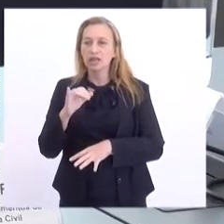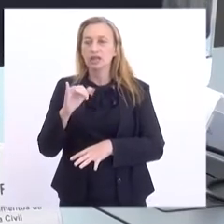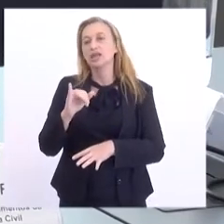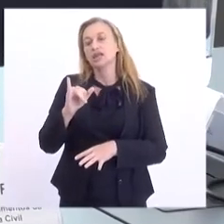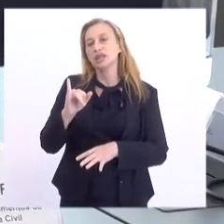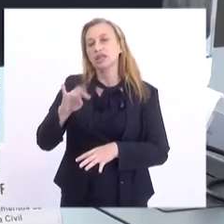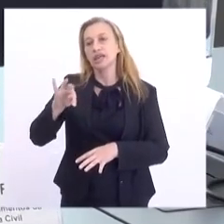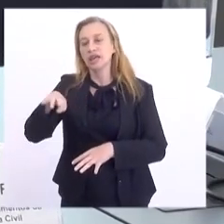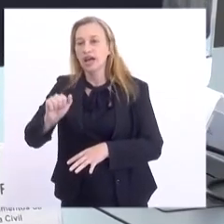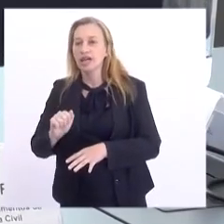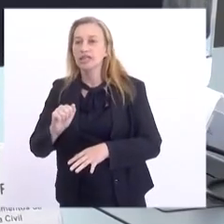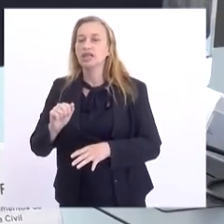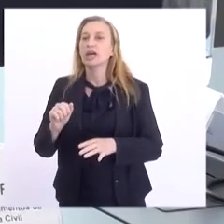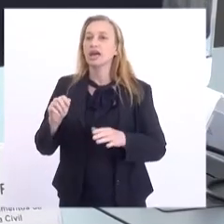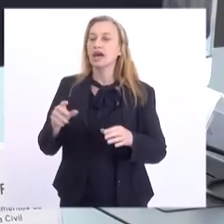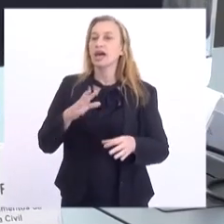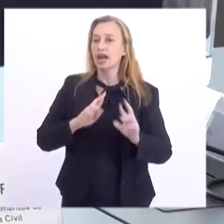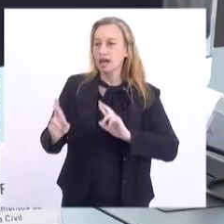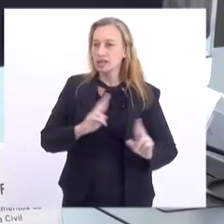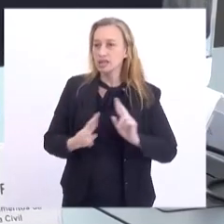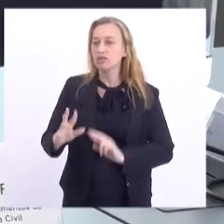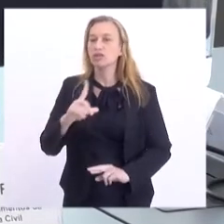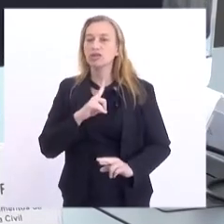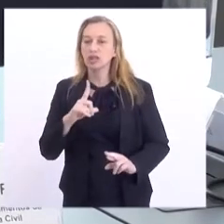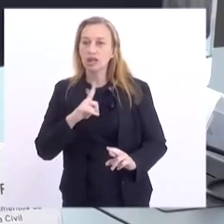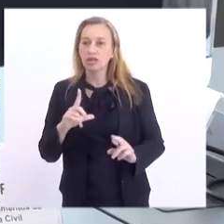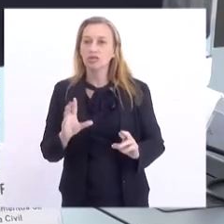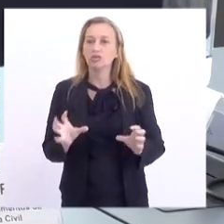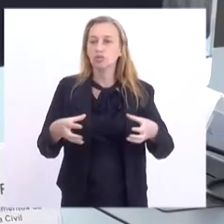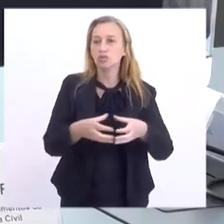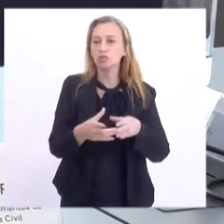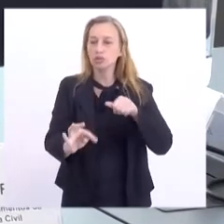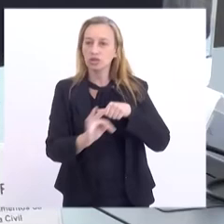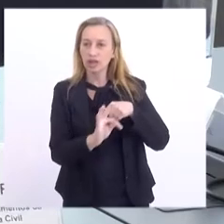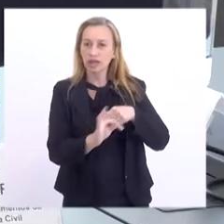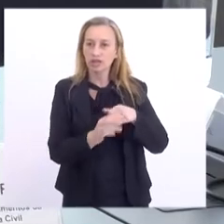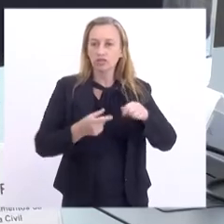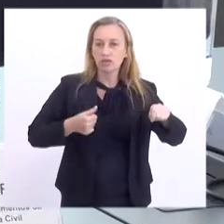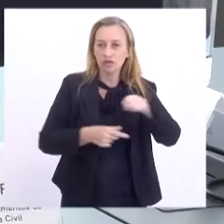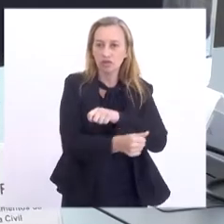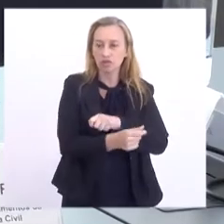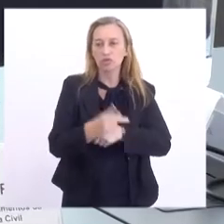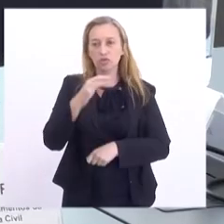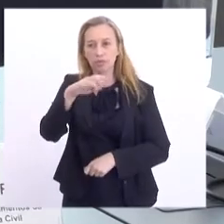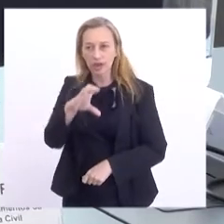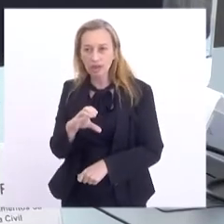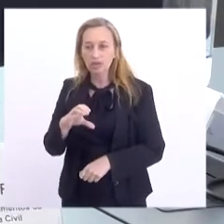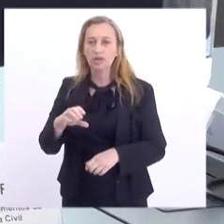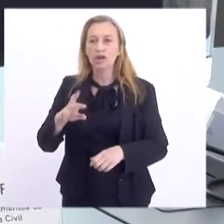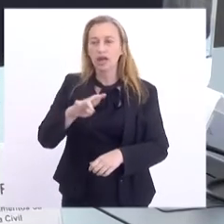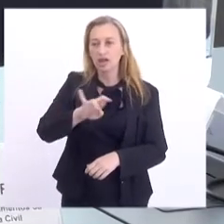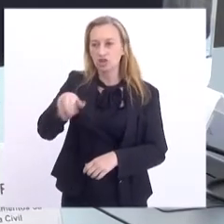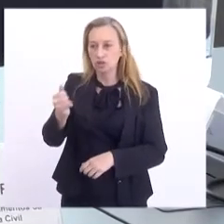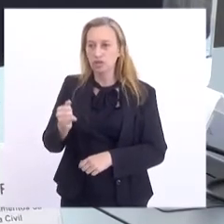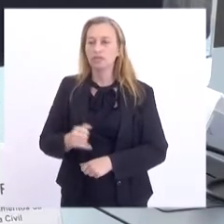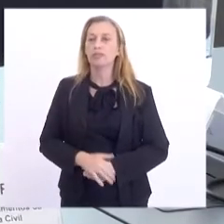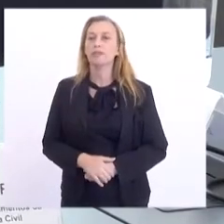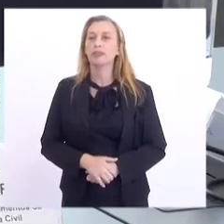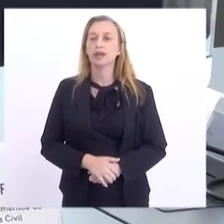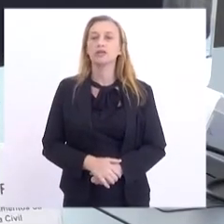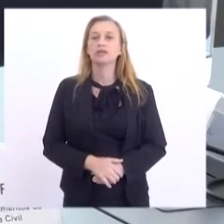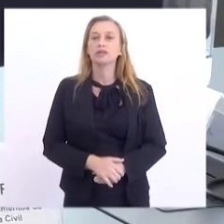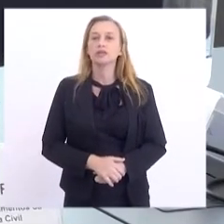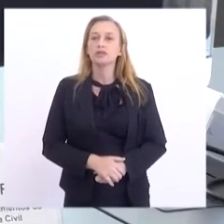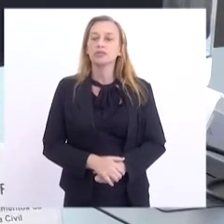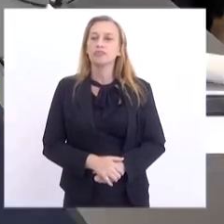relação que eu que a gente tem ali como um grupo técnico do investimentos do pacto RJ bom